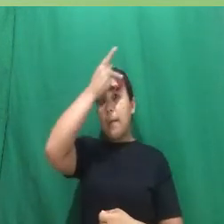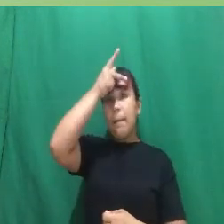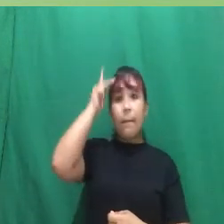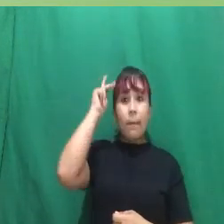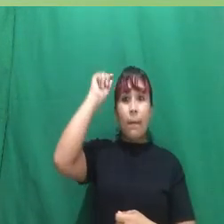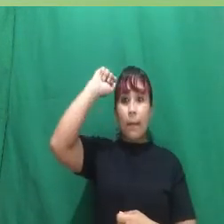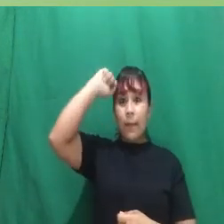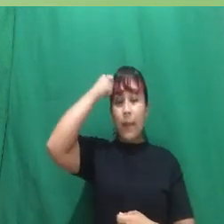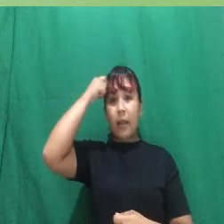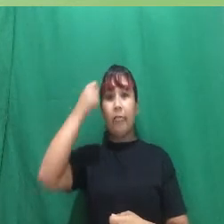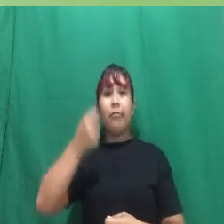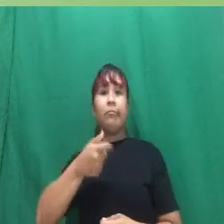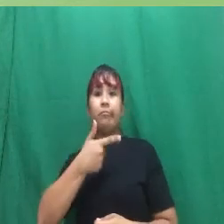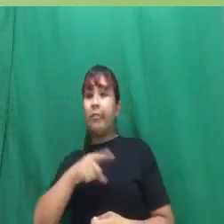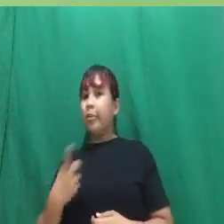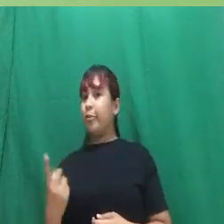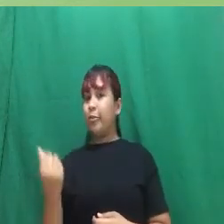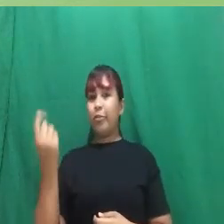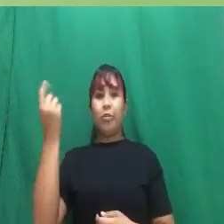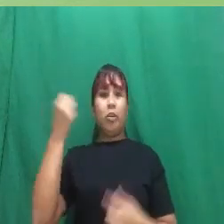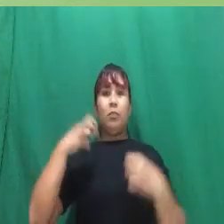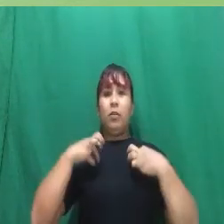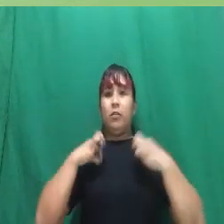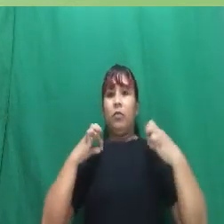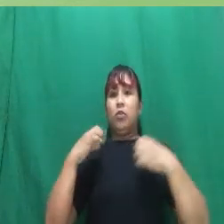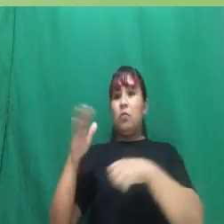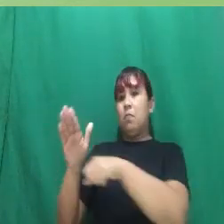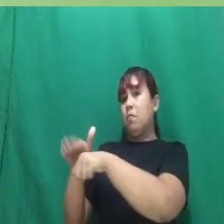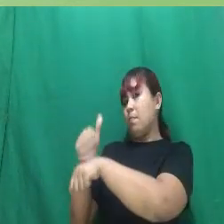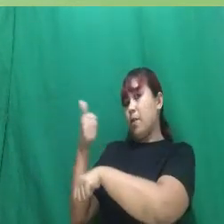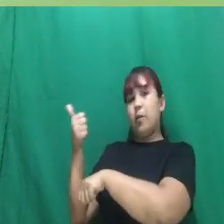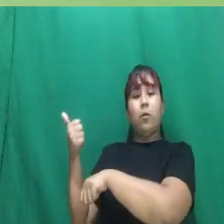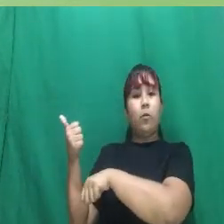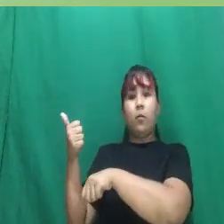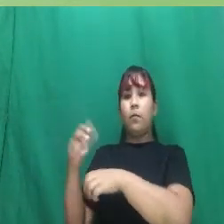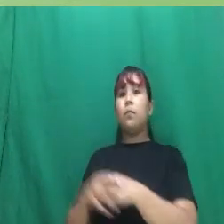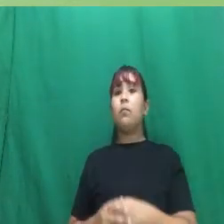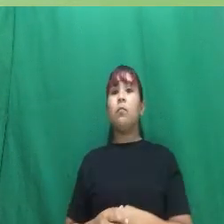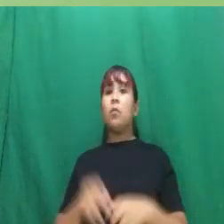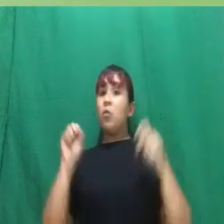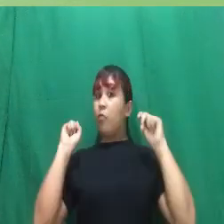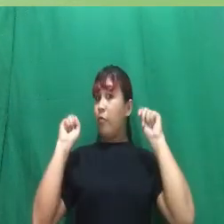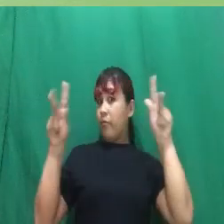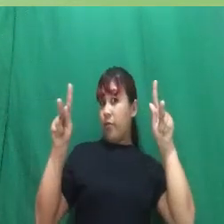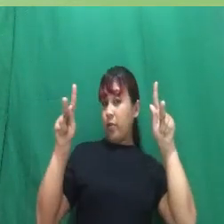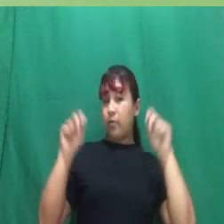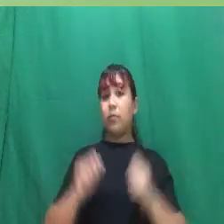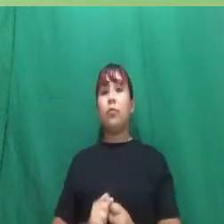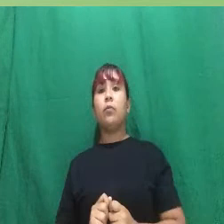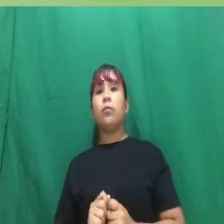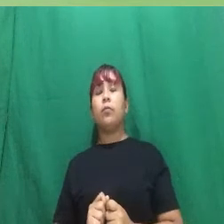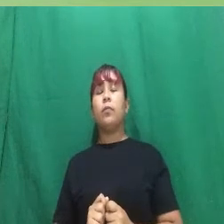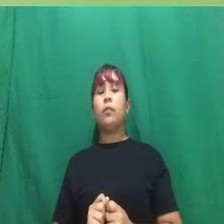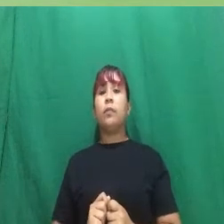rua, em qualquer lugar, se for um negro, diz que já ficam com o olhar assustado,